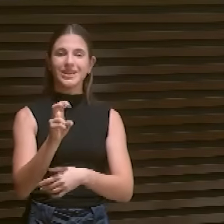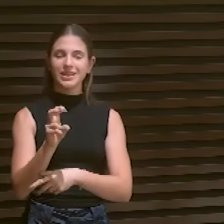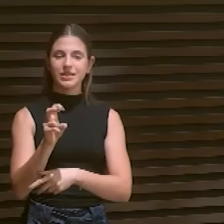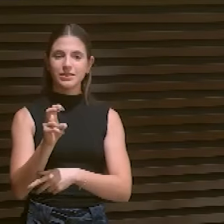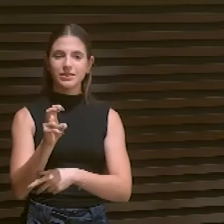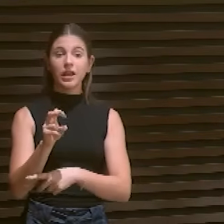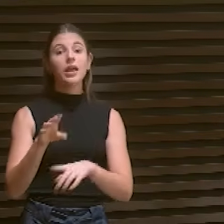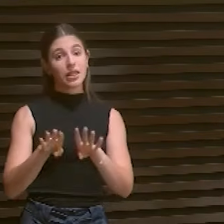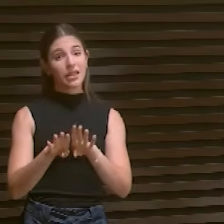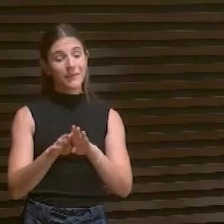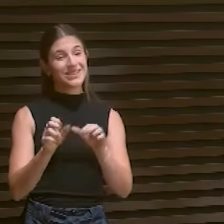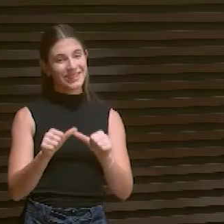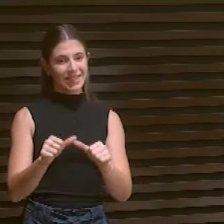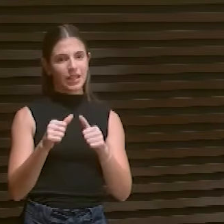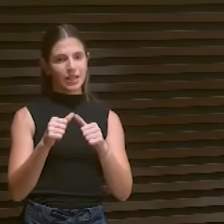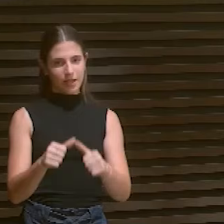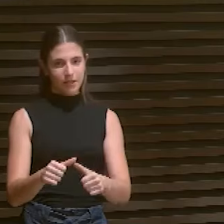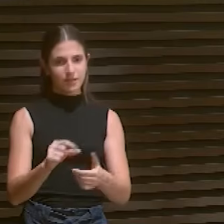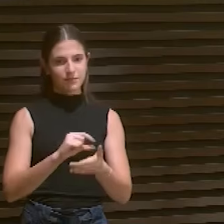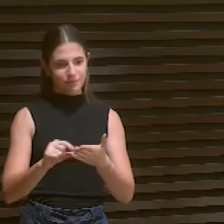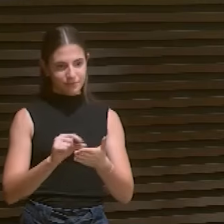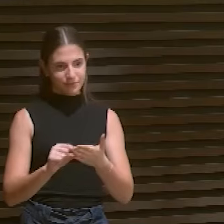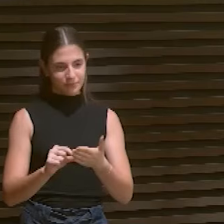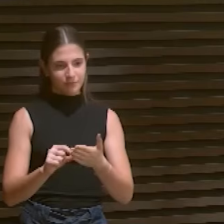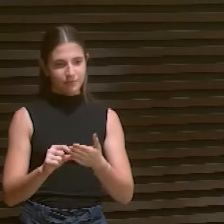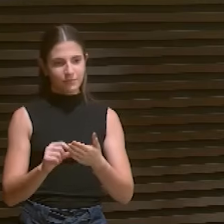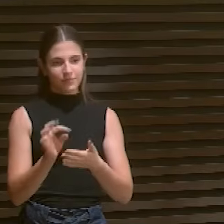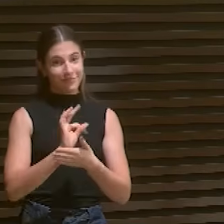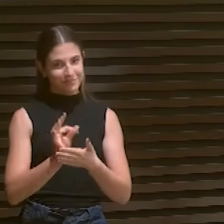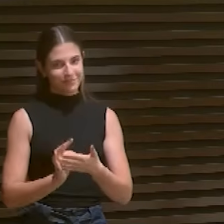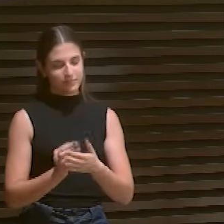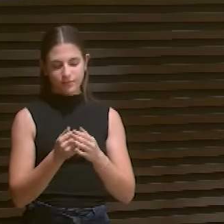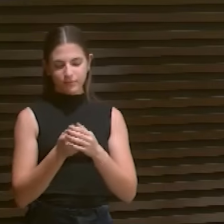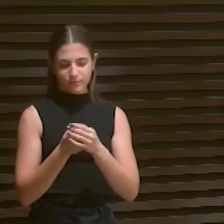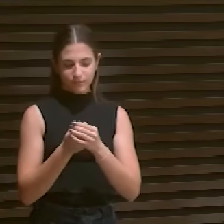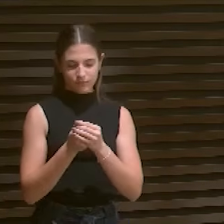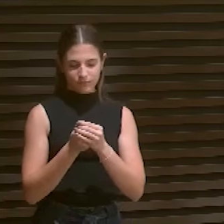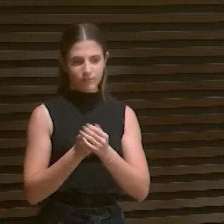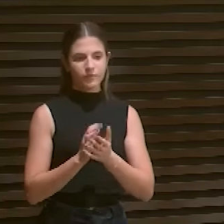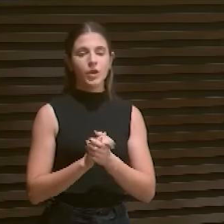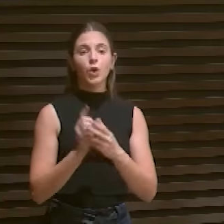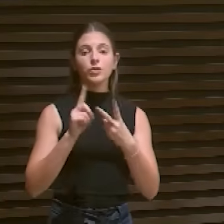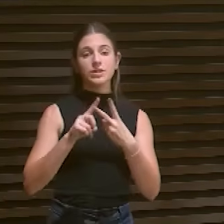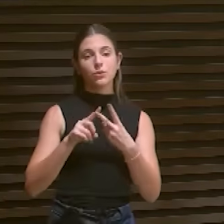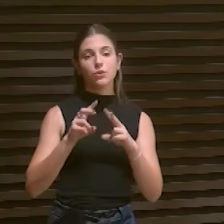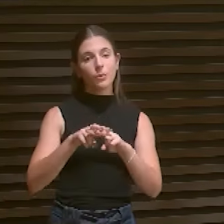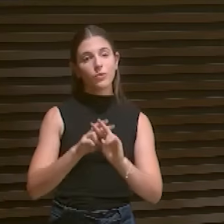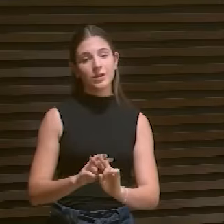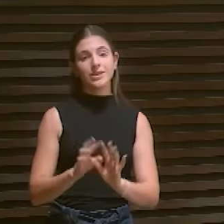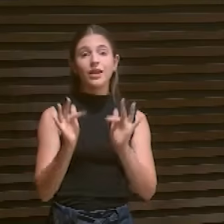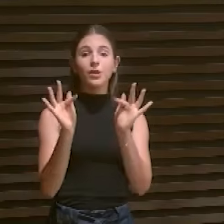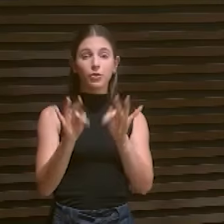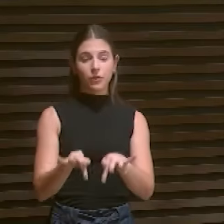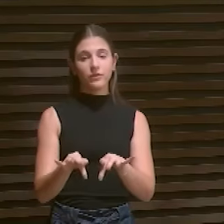também está nessa passagem. A segunda razão pela qual o cristão não deve amar o mundo está no